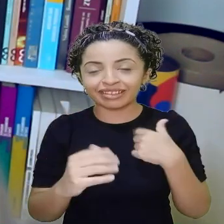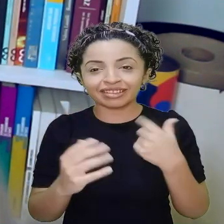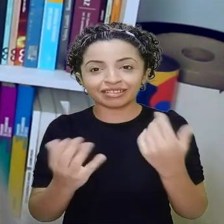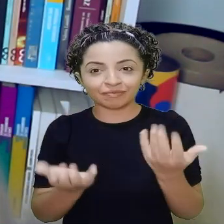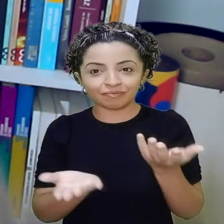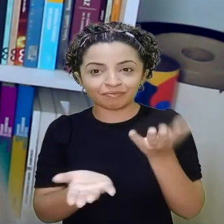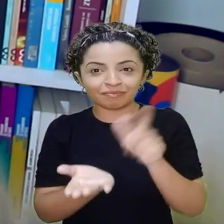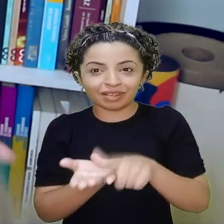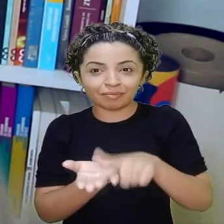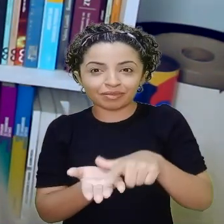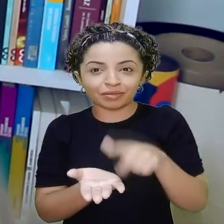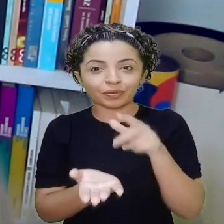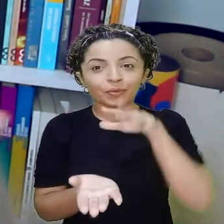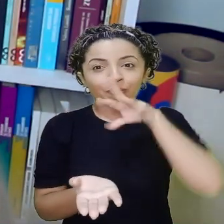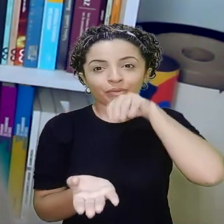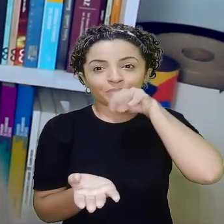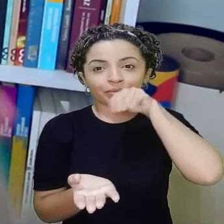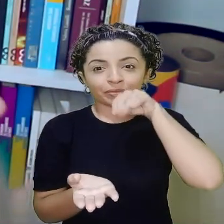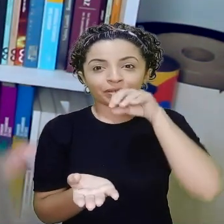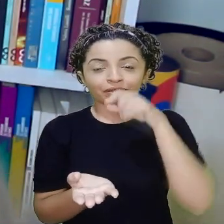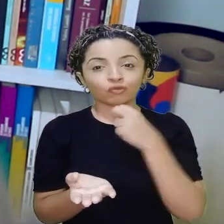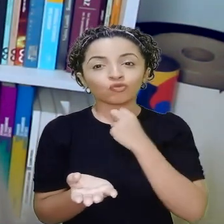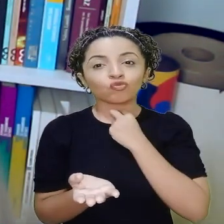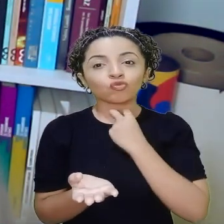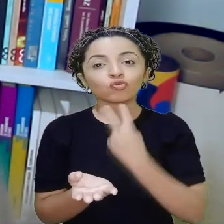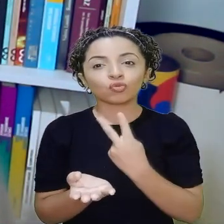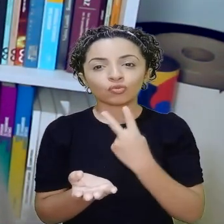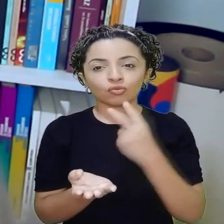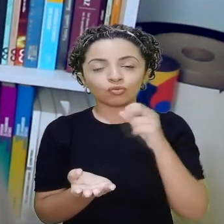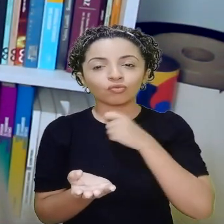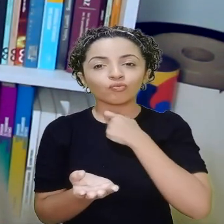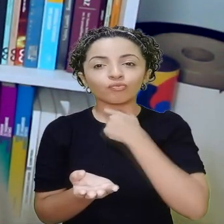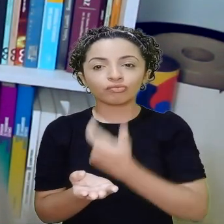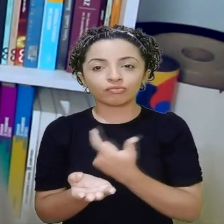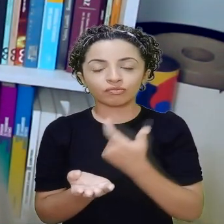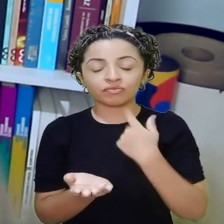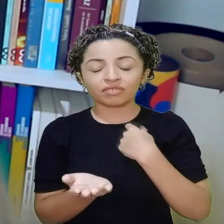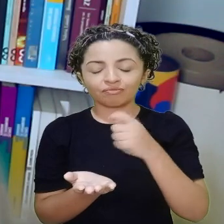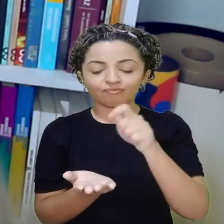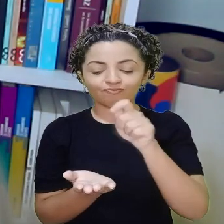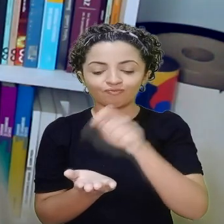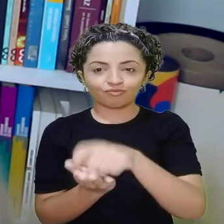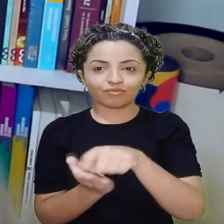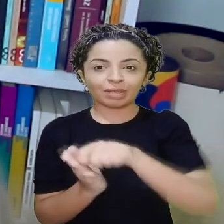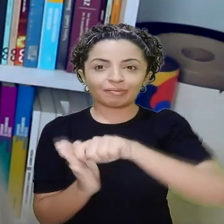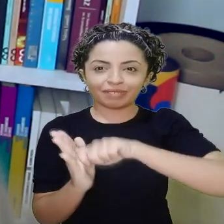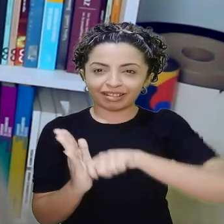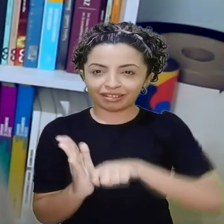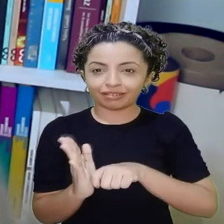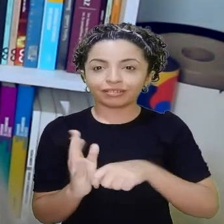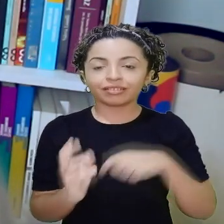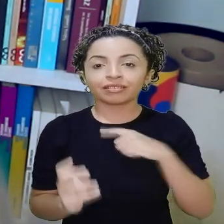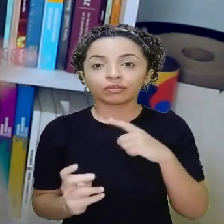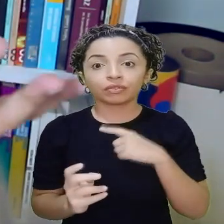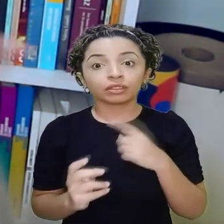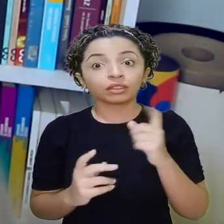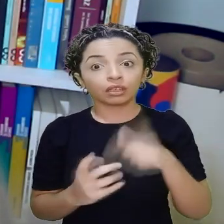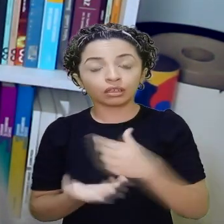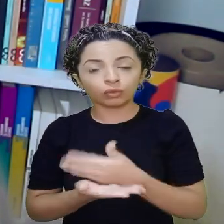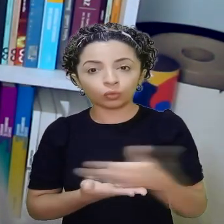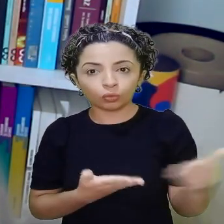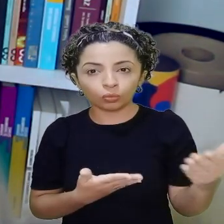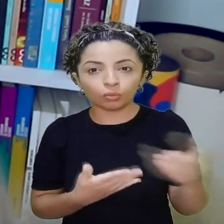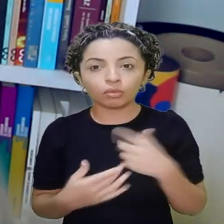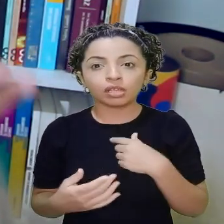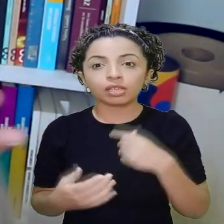colocar em papel o que sai da sua boca, o que é um som, né? E aí ele passa aqui, tem uma introdução,